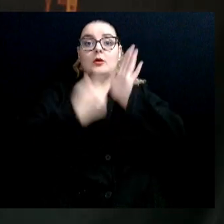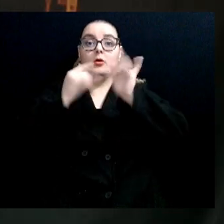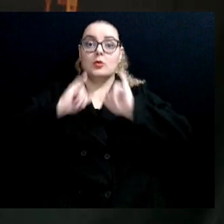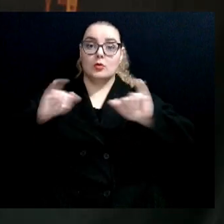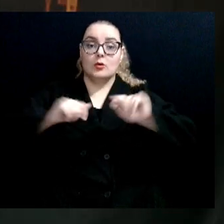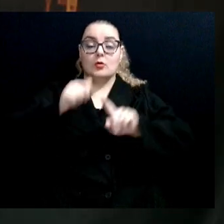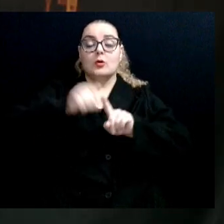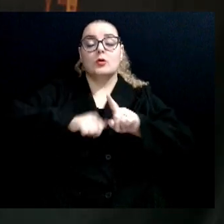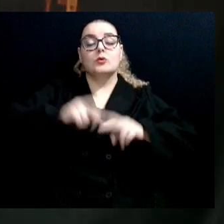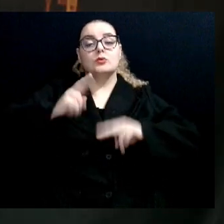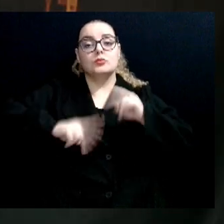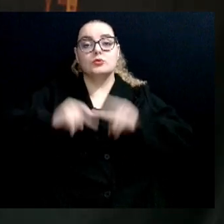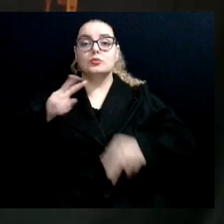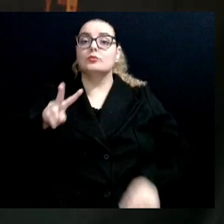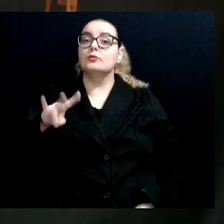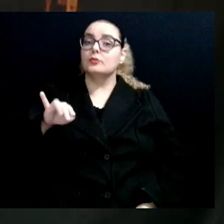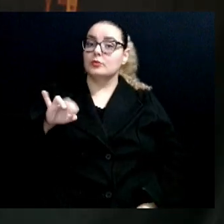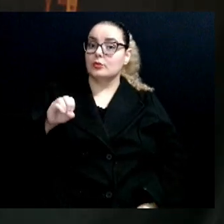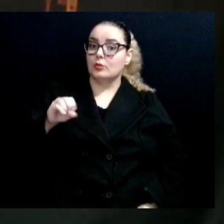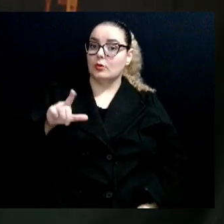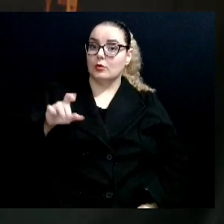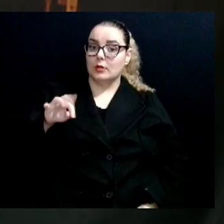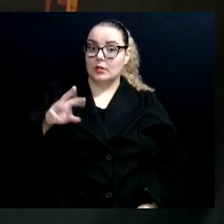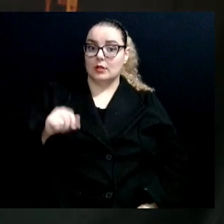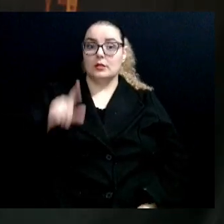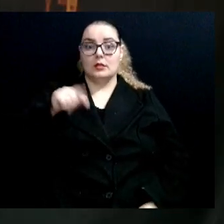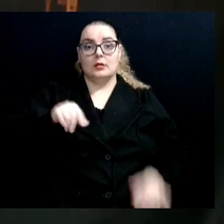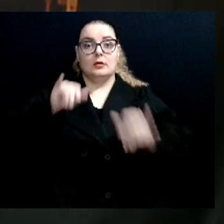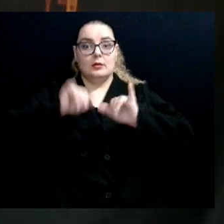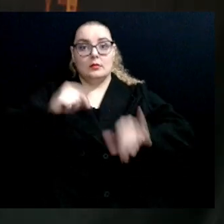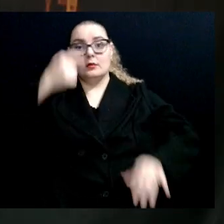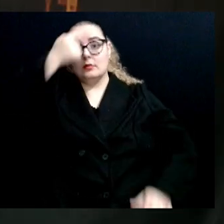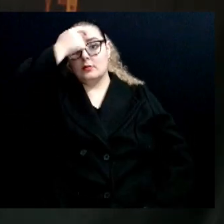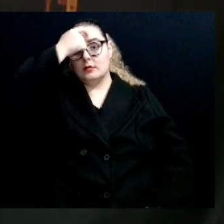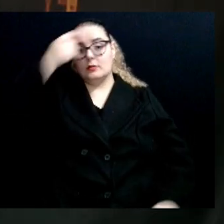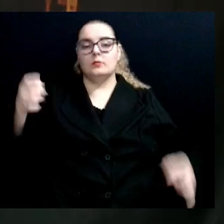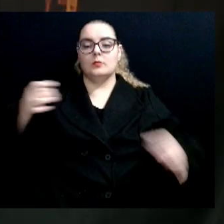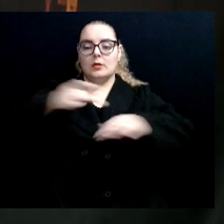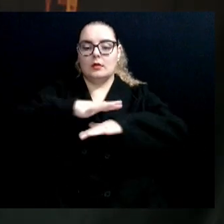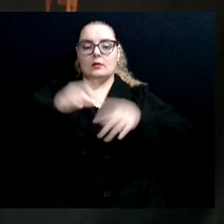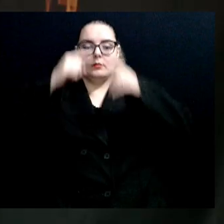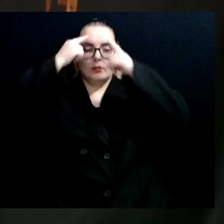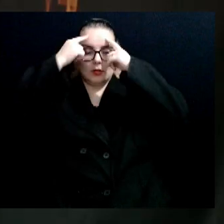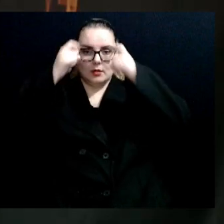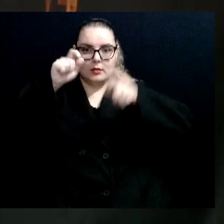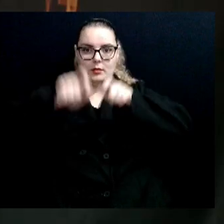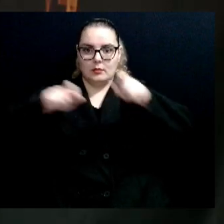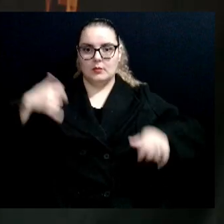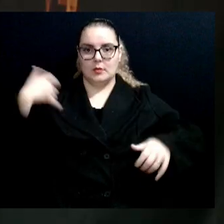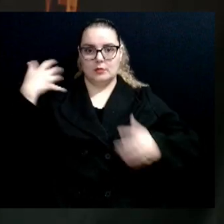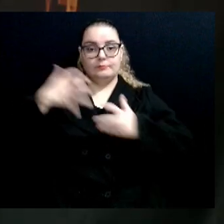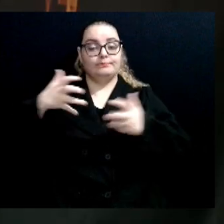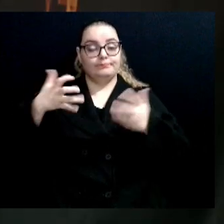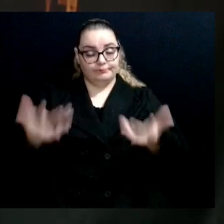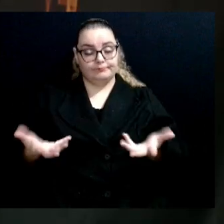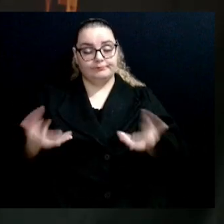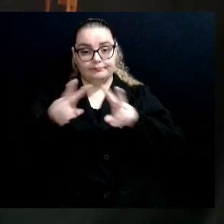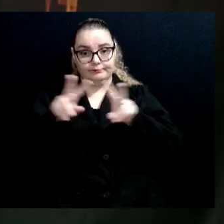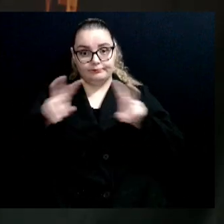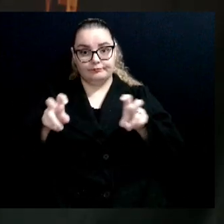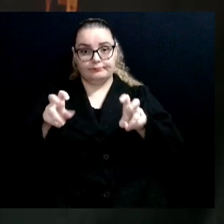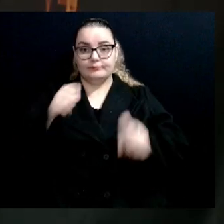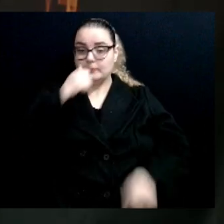que é uma campanha de conscientização e combate à violência contra a pessoa idosa. Esse tema, gente, é cada vez